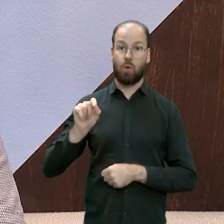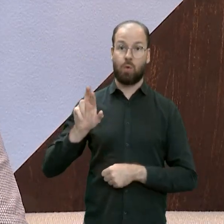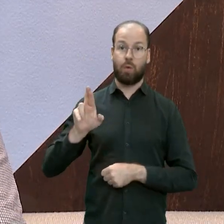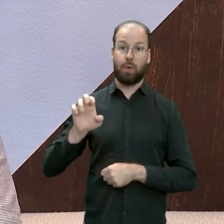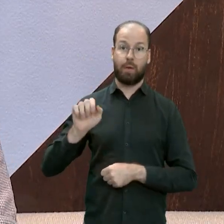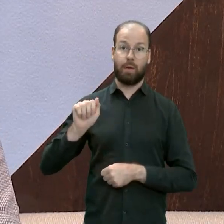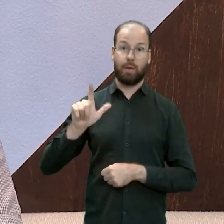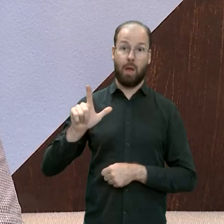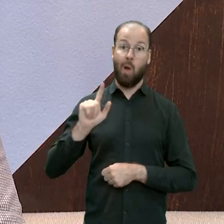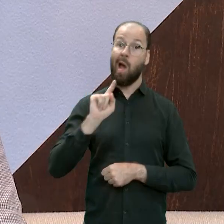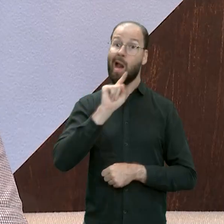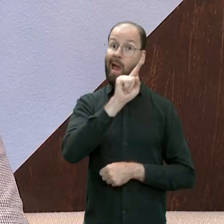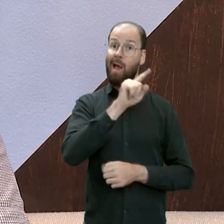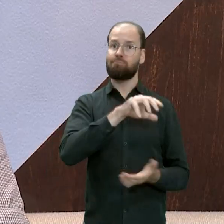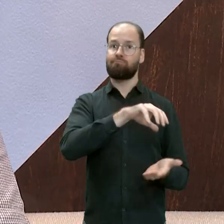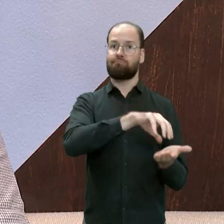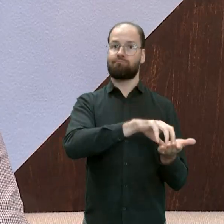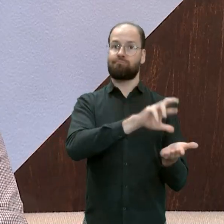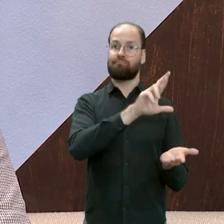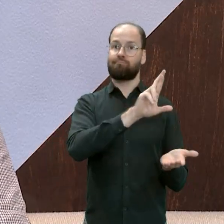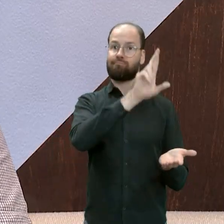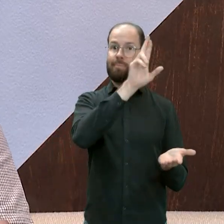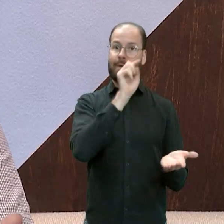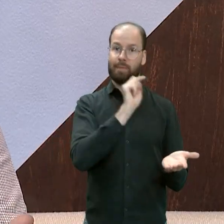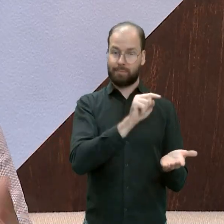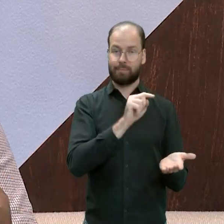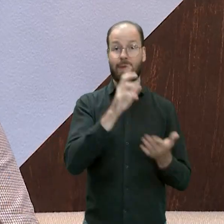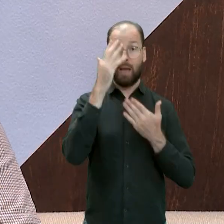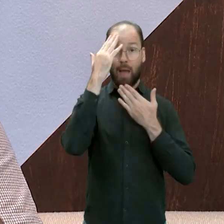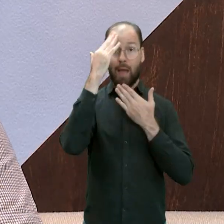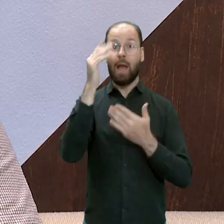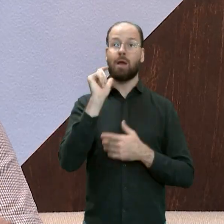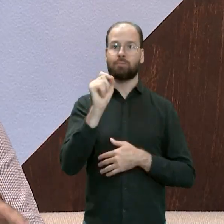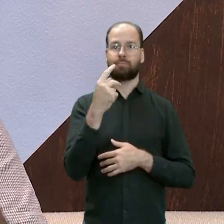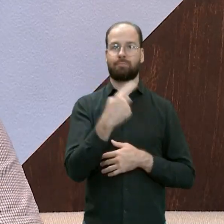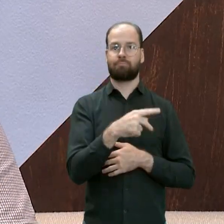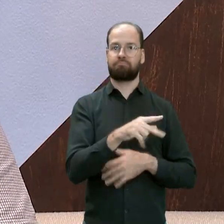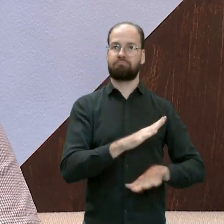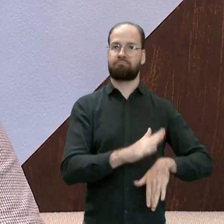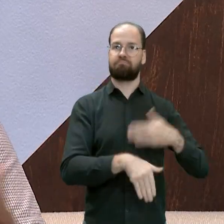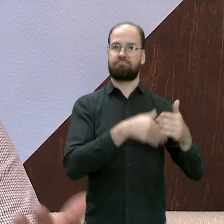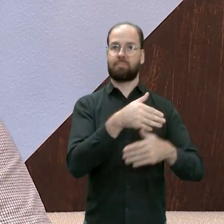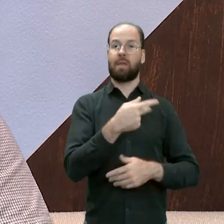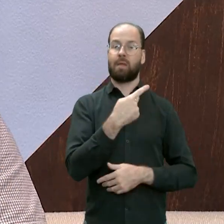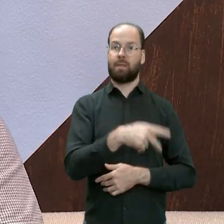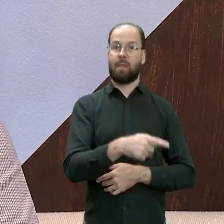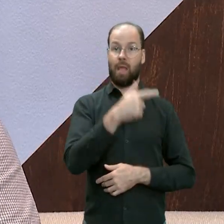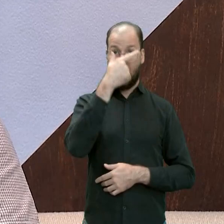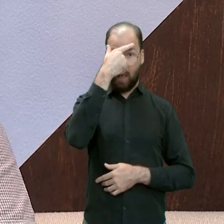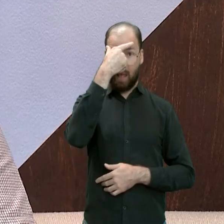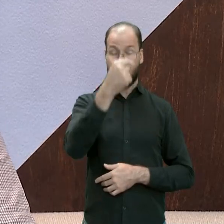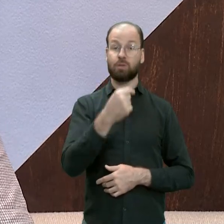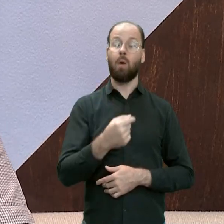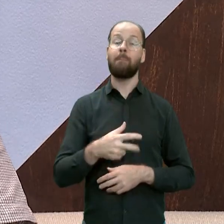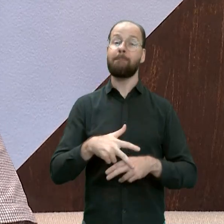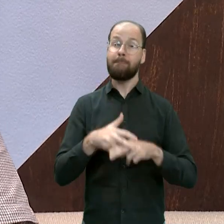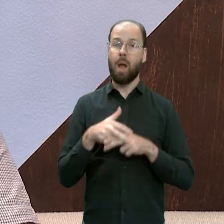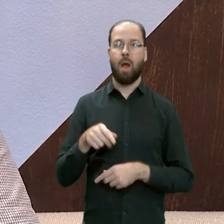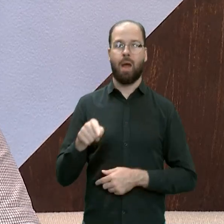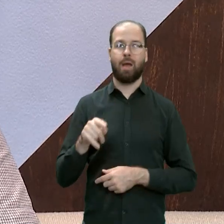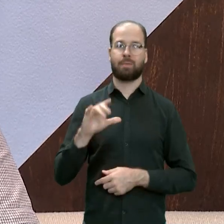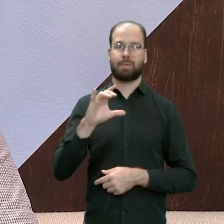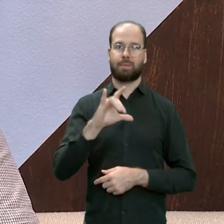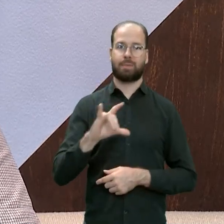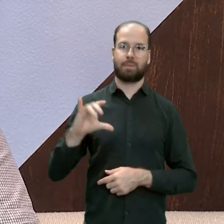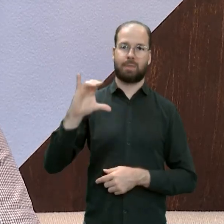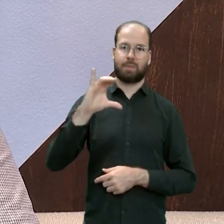diretamente na matriz, e graças ao desempenho dele durante a graduação na iniciação científica, né?